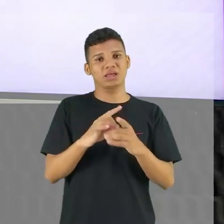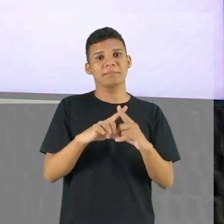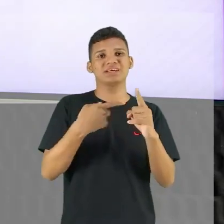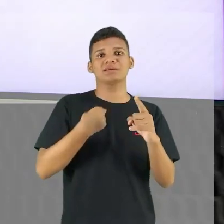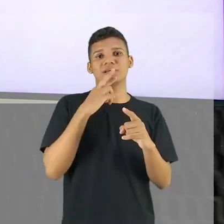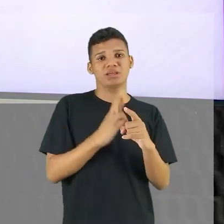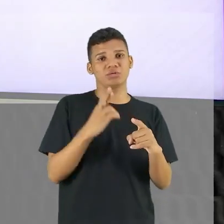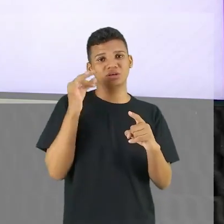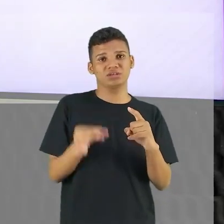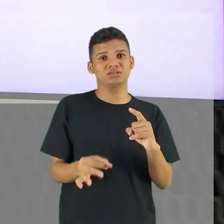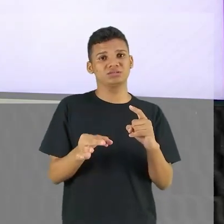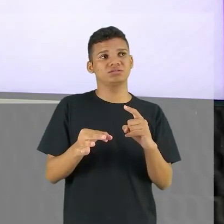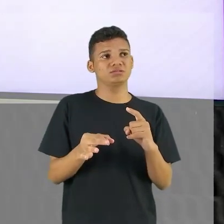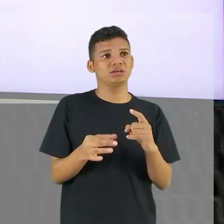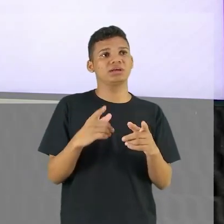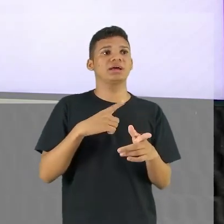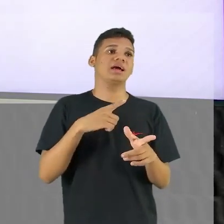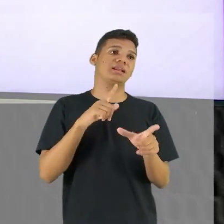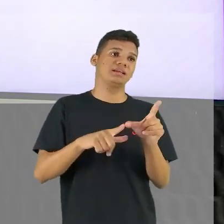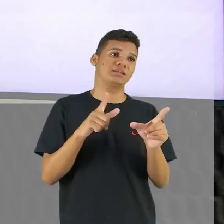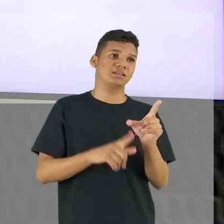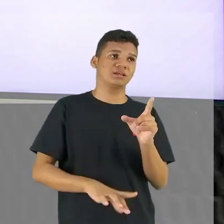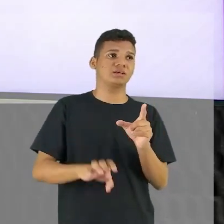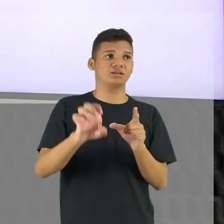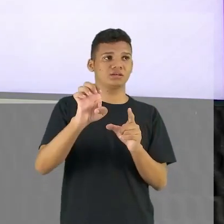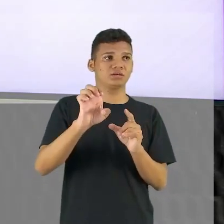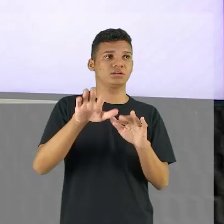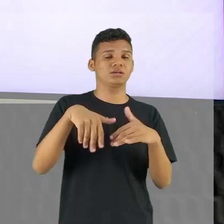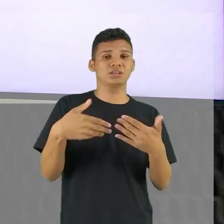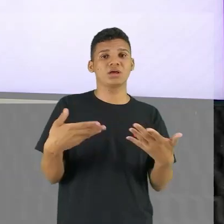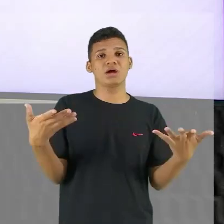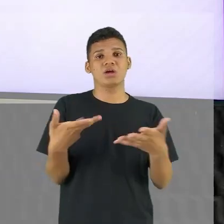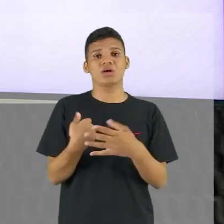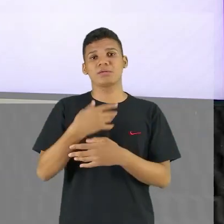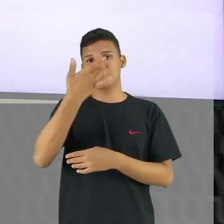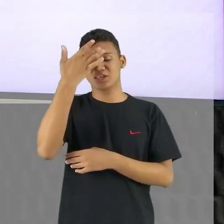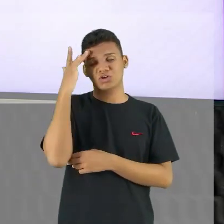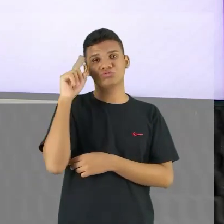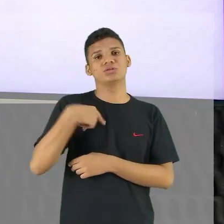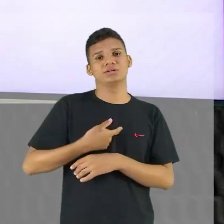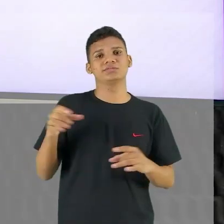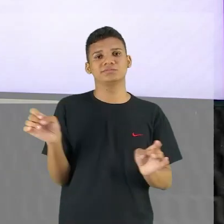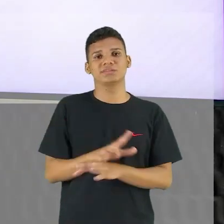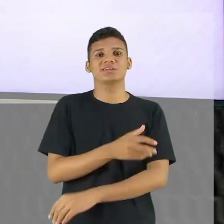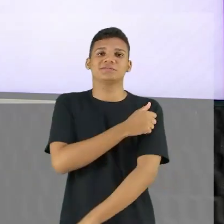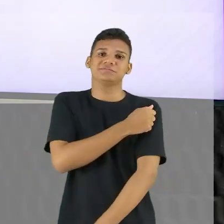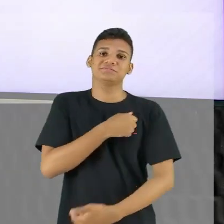resposta correta é a letra E. Pessoal, a gente encerra a nossa aula de hoje.